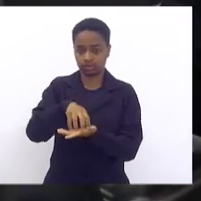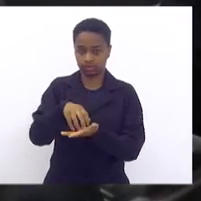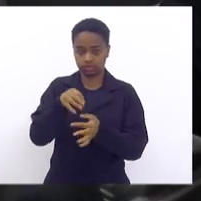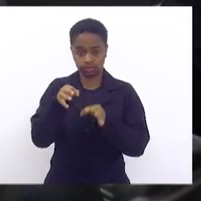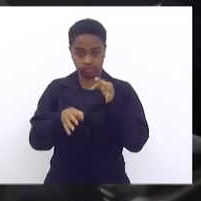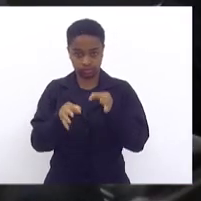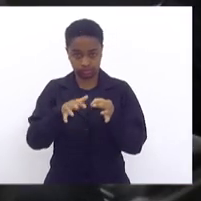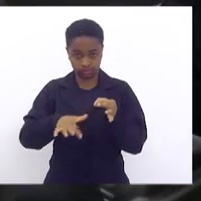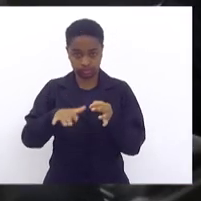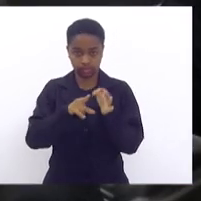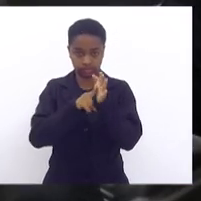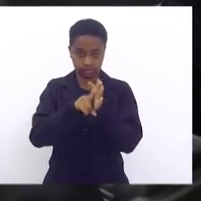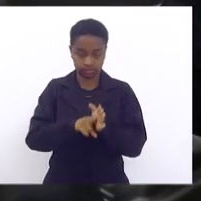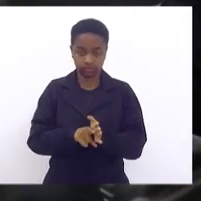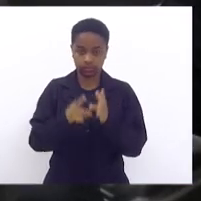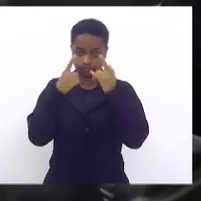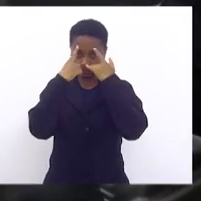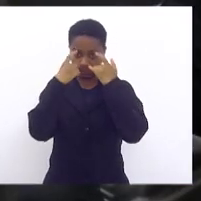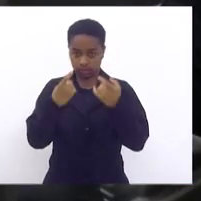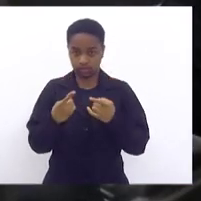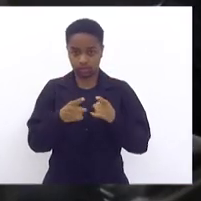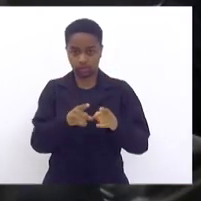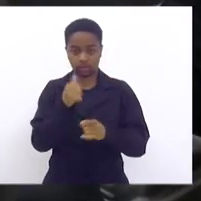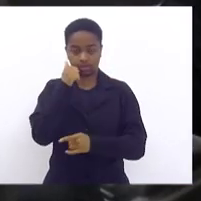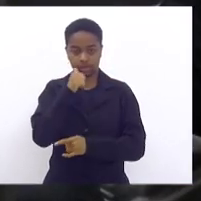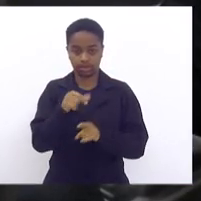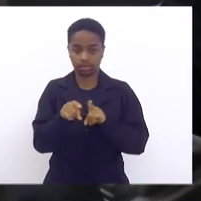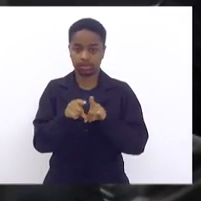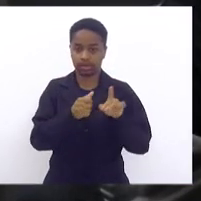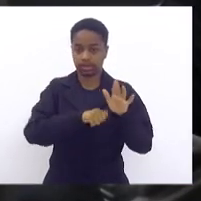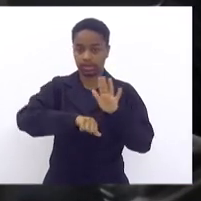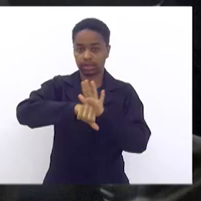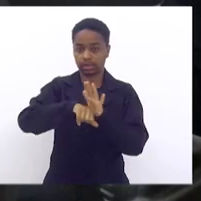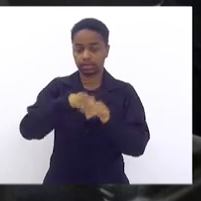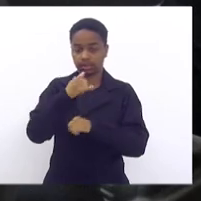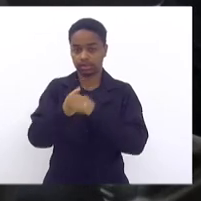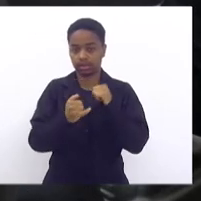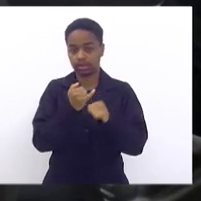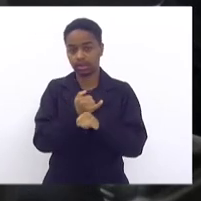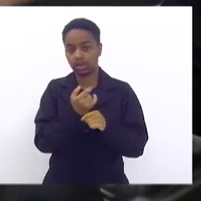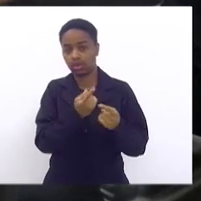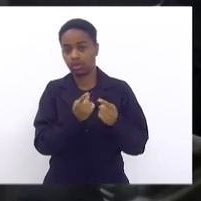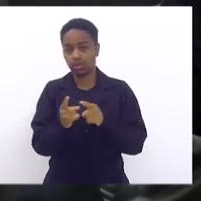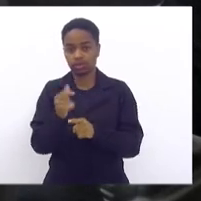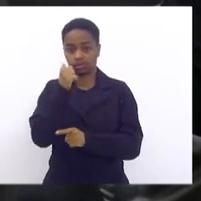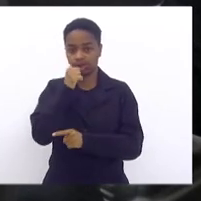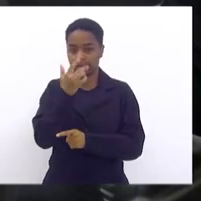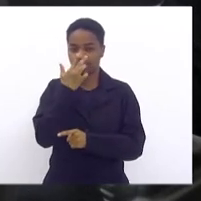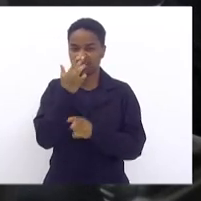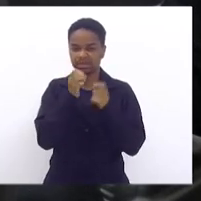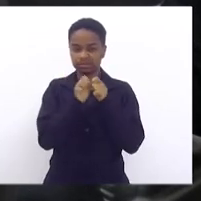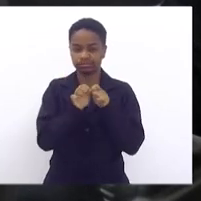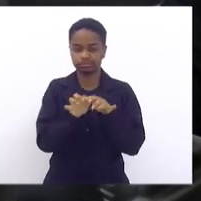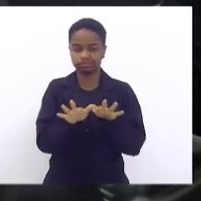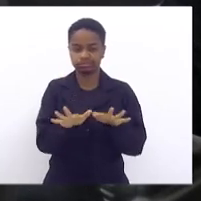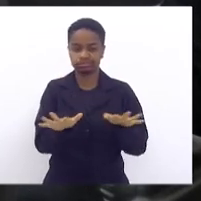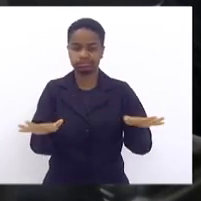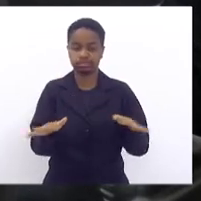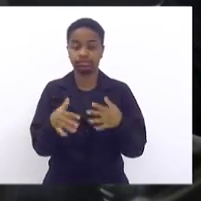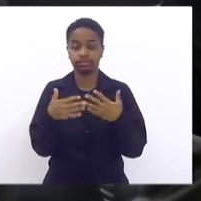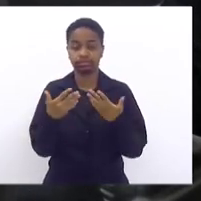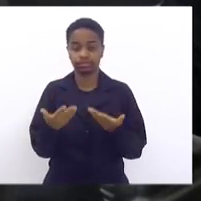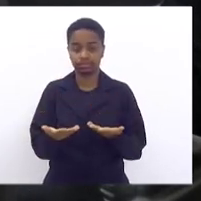judicial da violência contra a mulher e os crimes cibernéticos contra as mulheres estão muito pulverizados, né? Então, isso